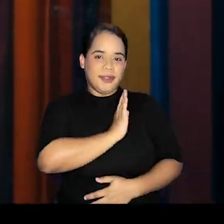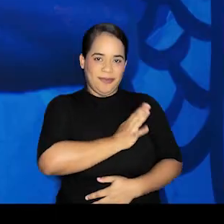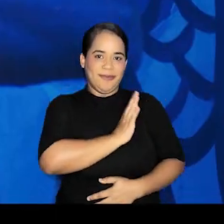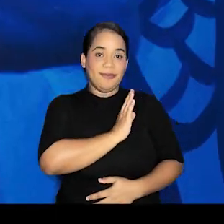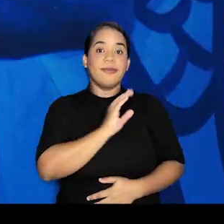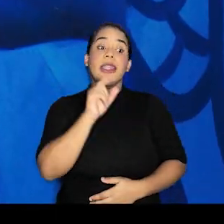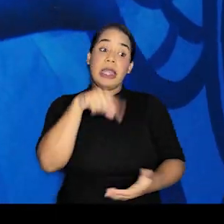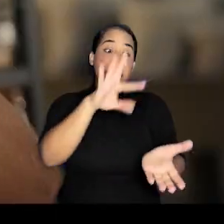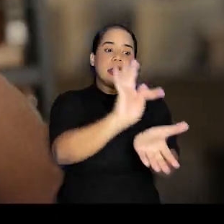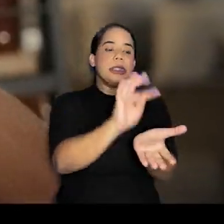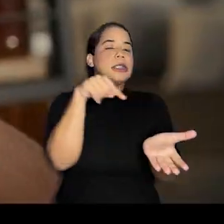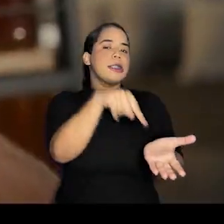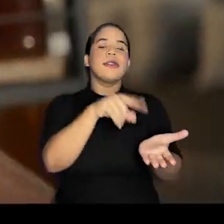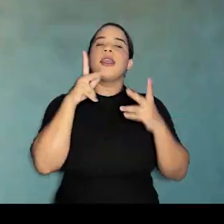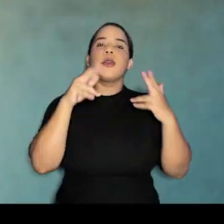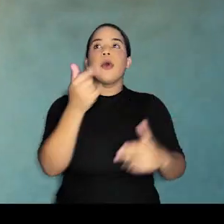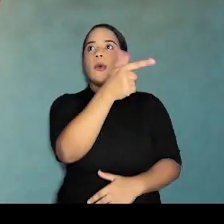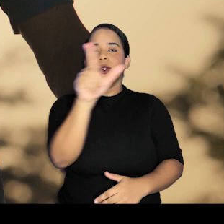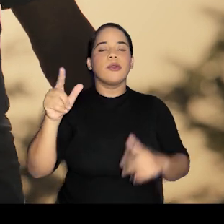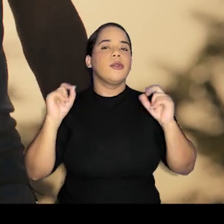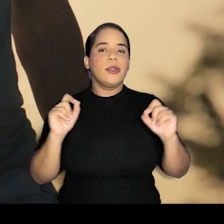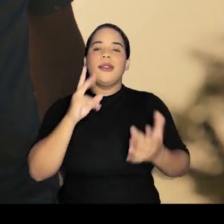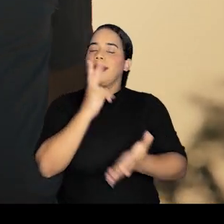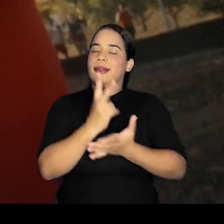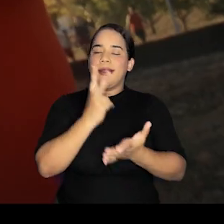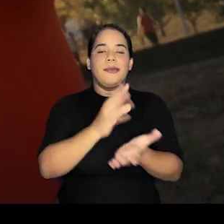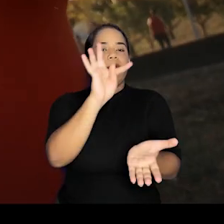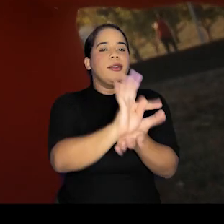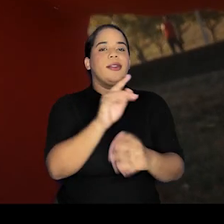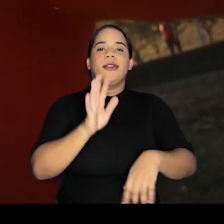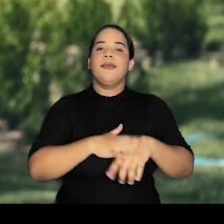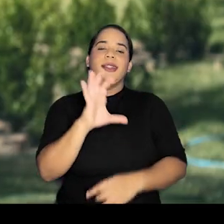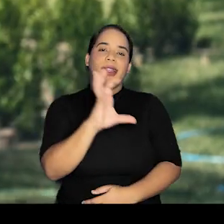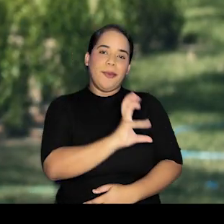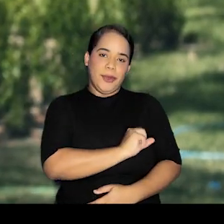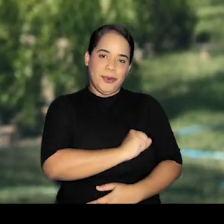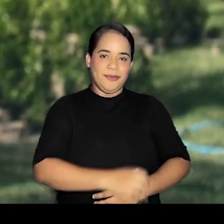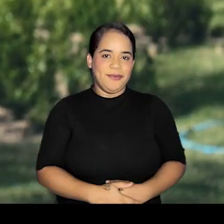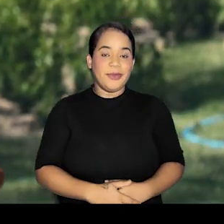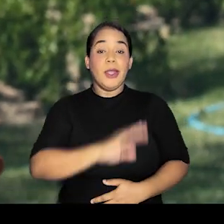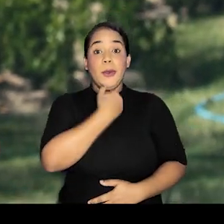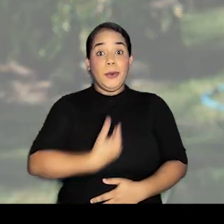centro do coração. E essa, como todas as outras, vai ser sempre a Teresina que a